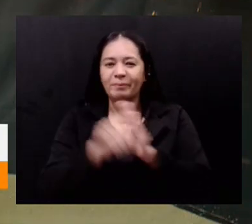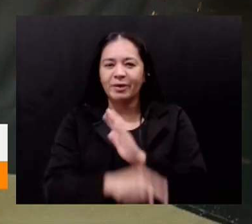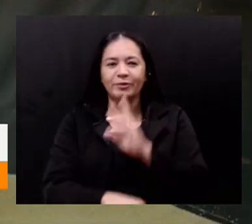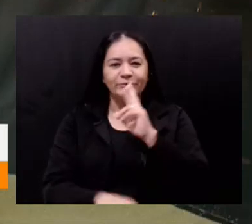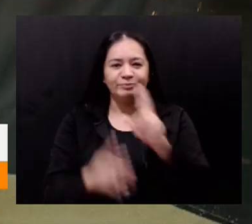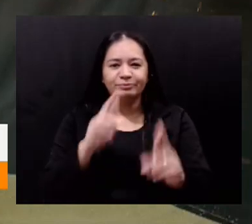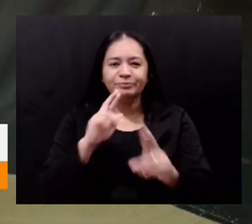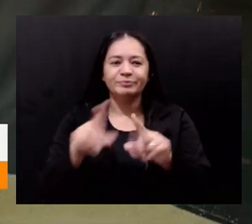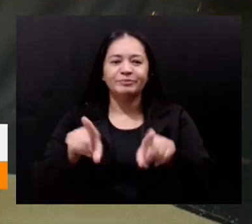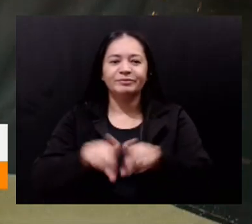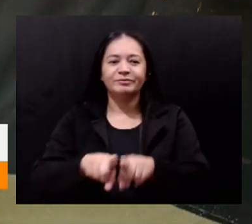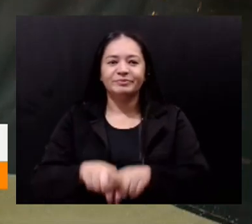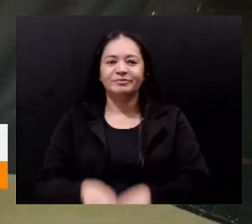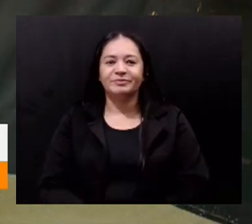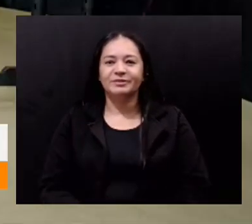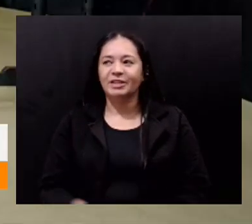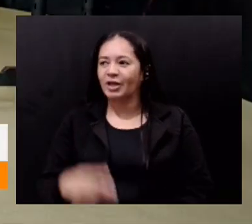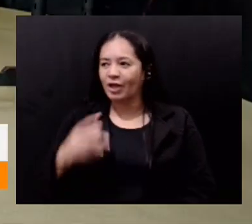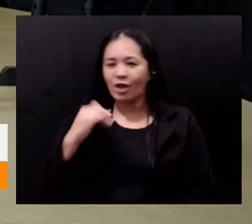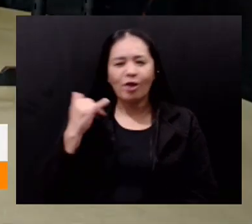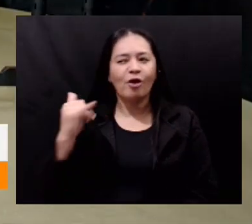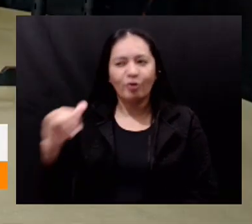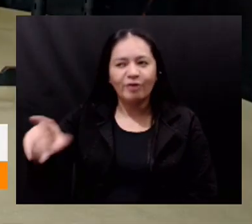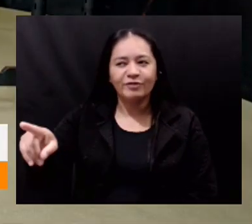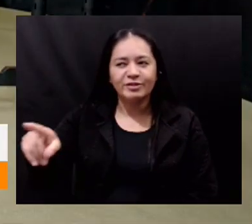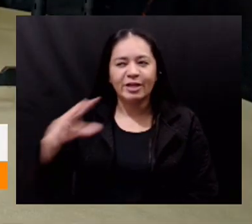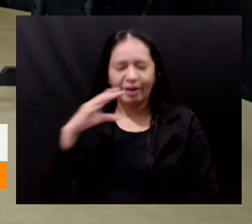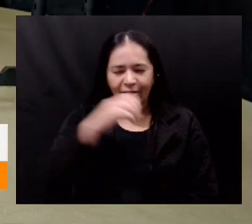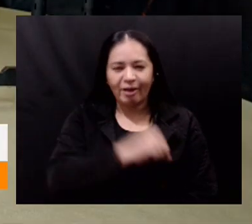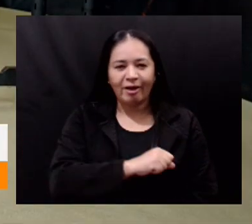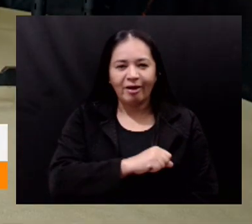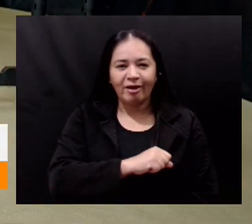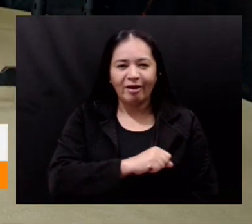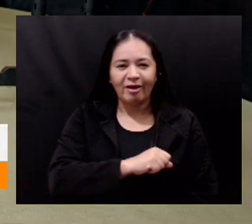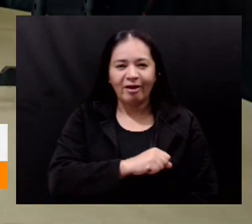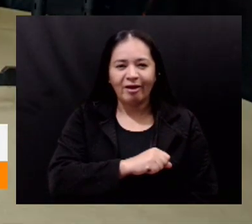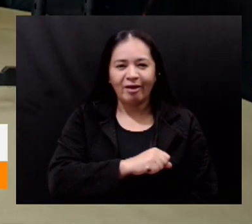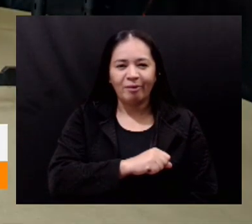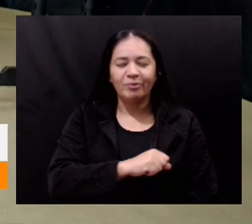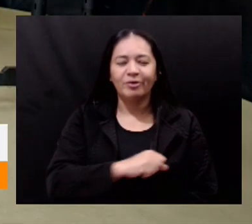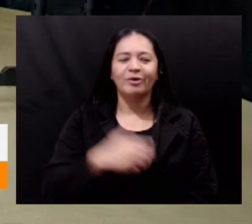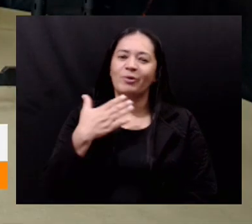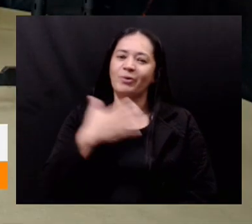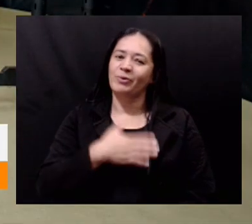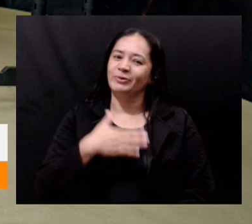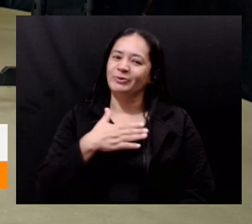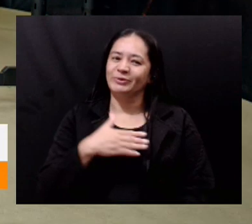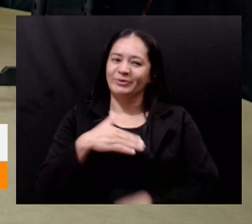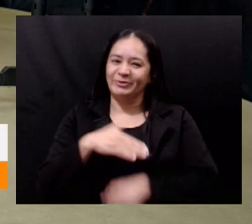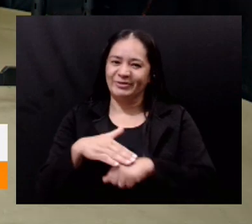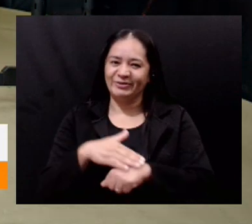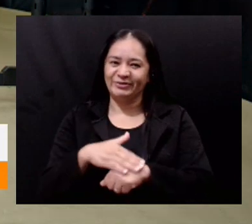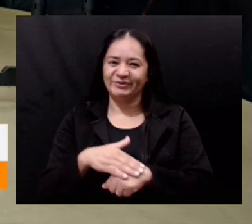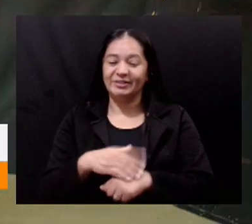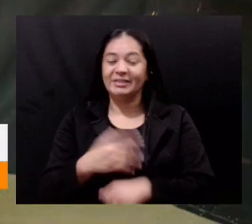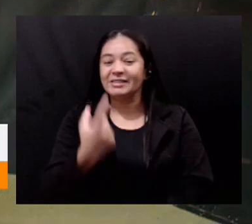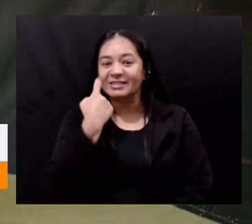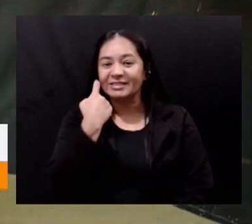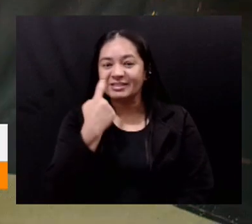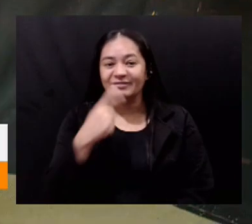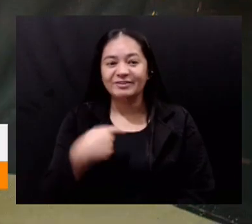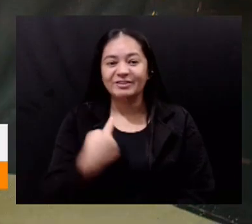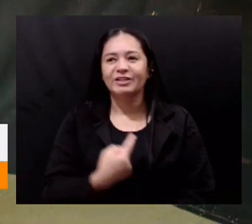vocês duas que passava rápido? Gente, tá vendo só como é gostoso o nosso Verdade, bate-papo, né? muito, E sexta-feira, a verdade. gente tá falando de amizade, é